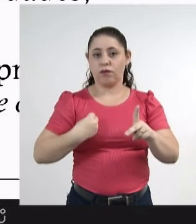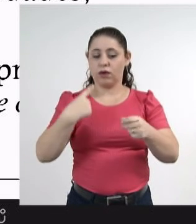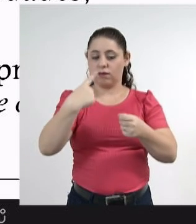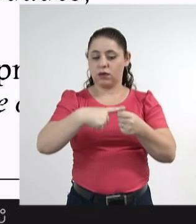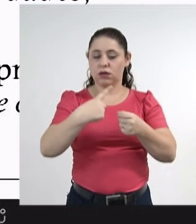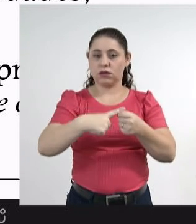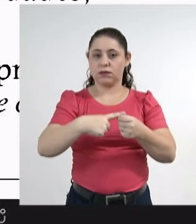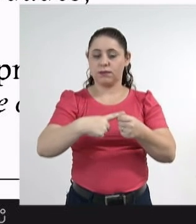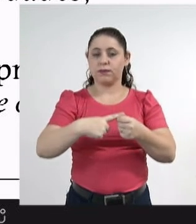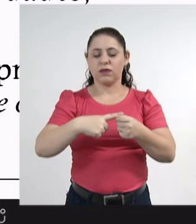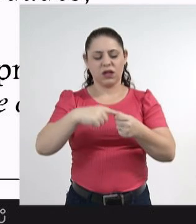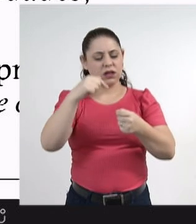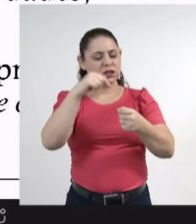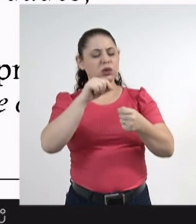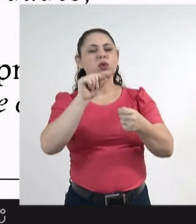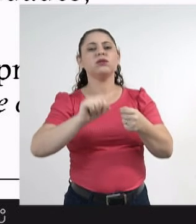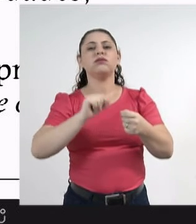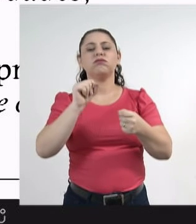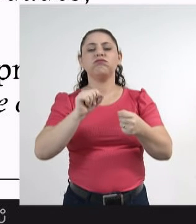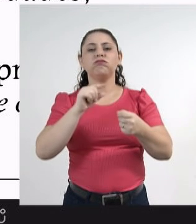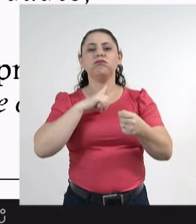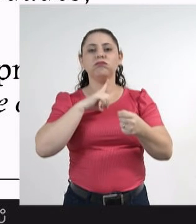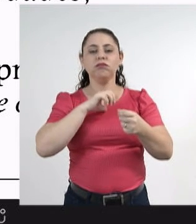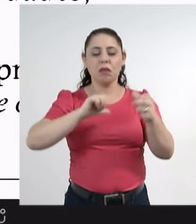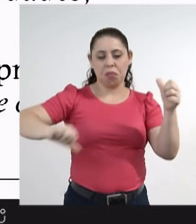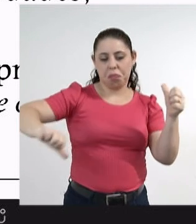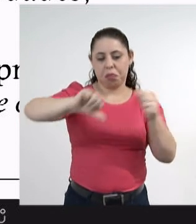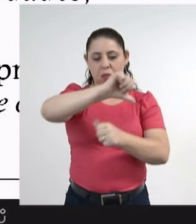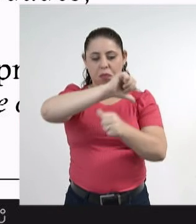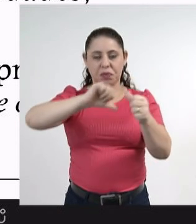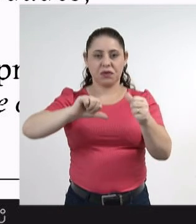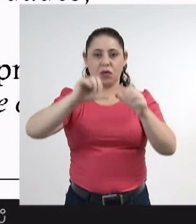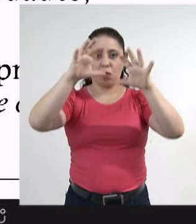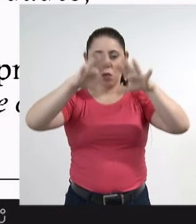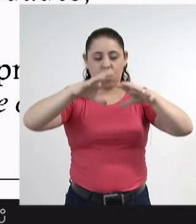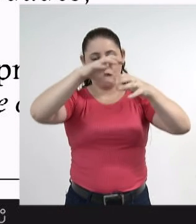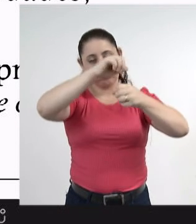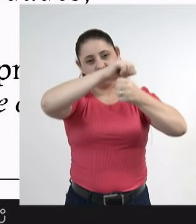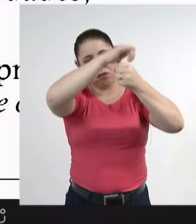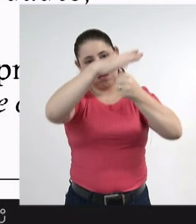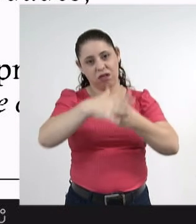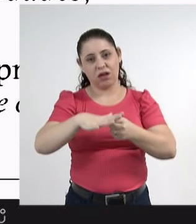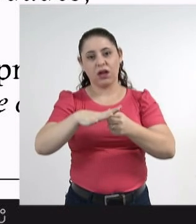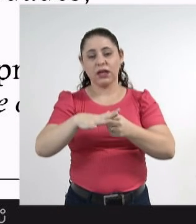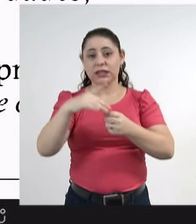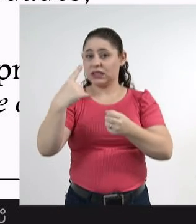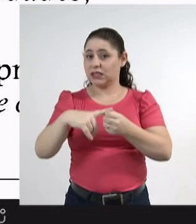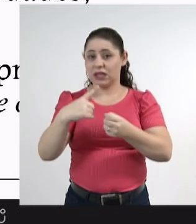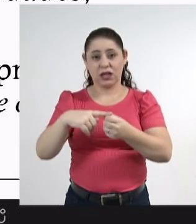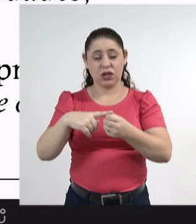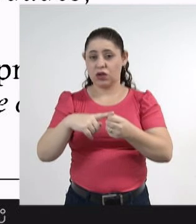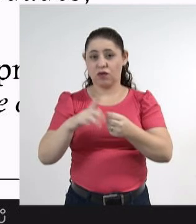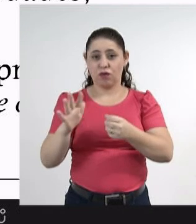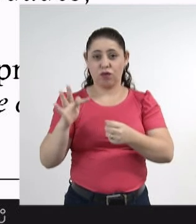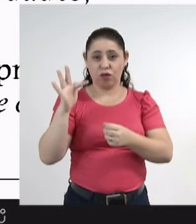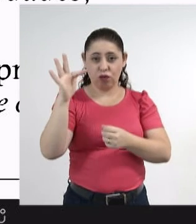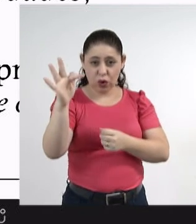cidades estão frequentemente sujeitas a essas inundações. As cidades que mudarem serão vitrines para o